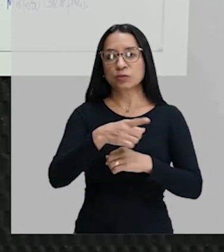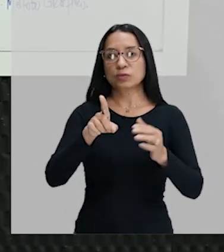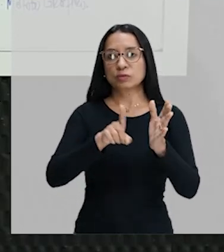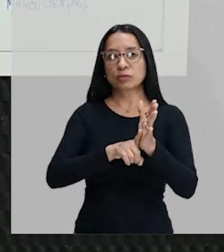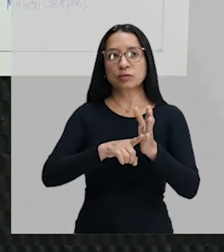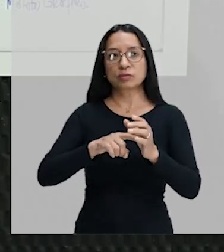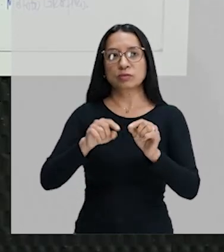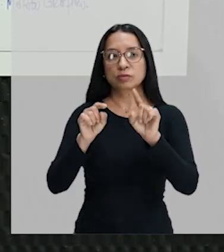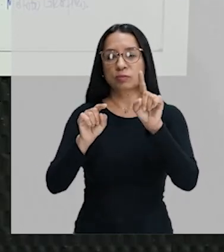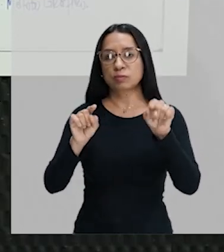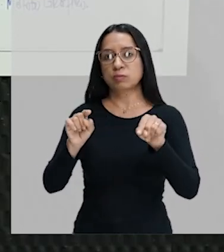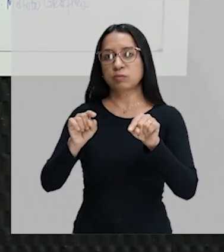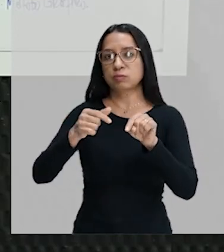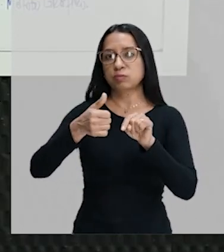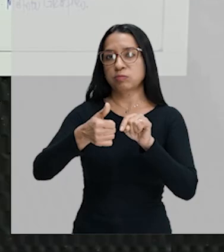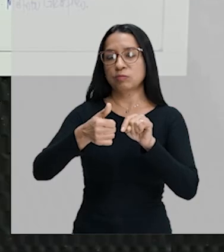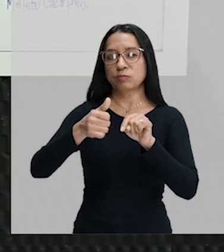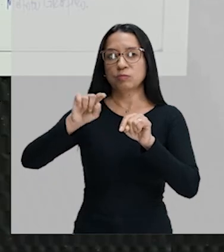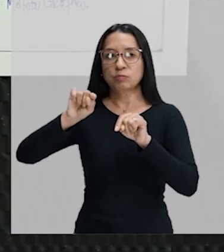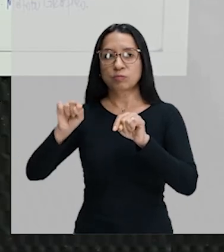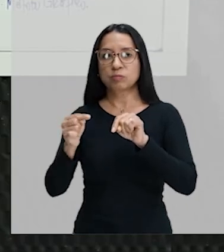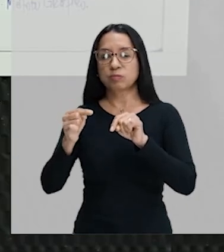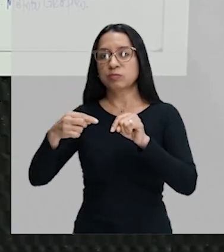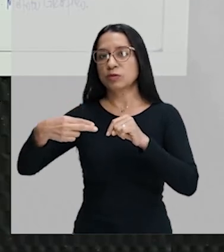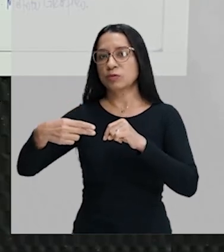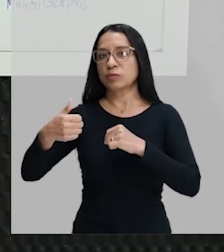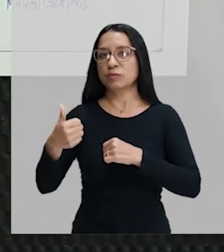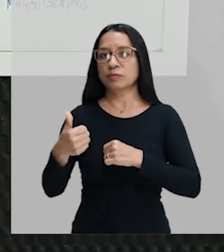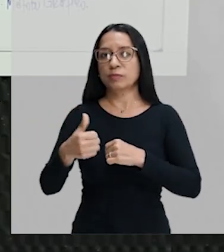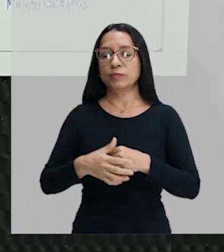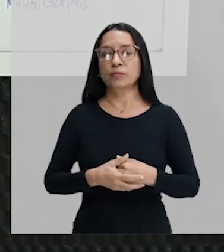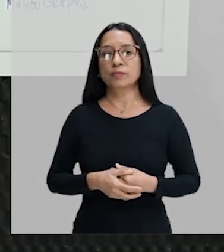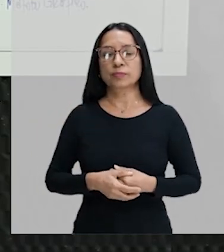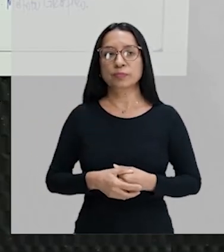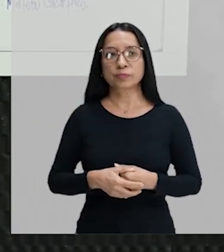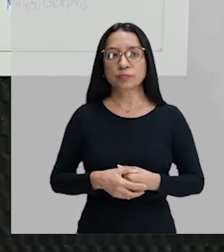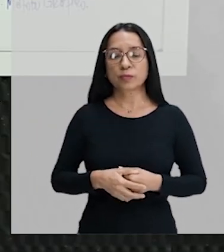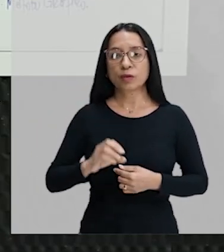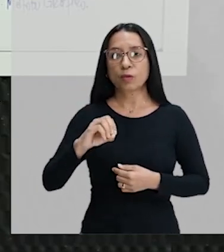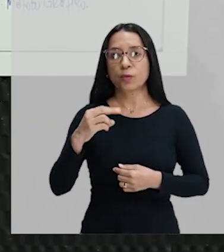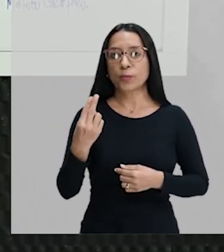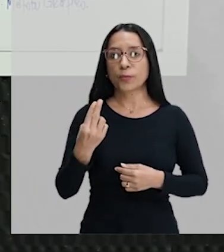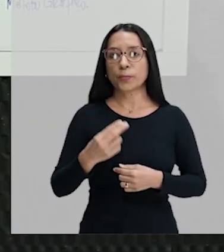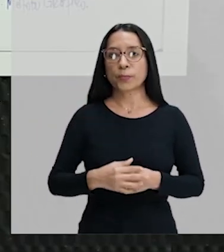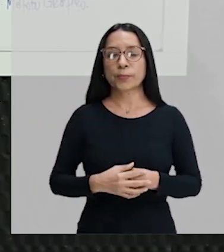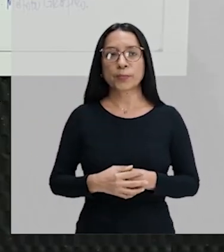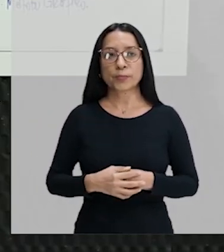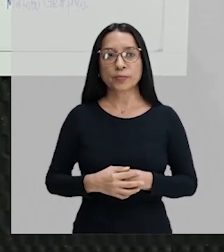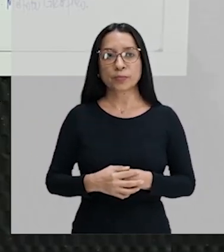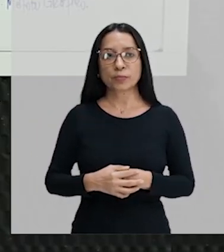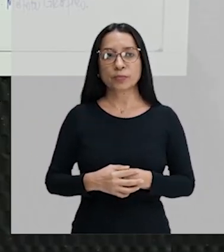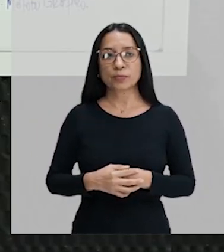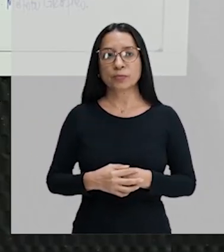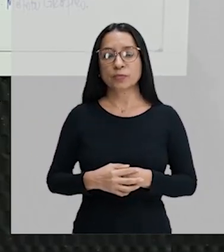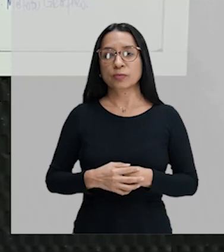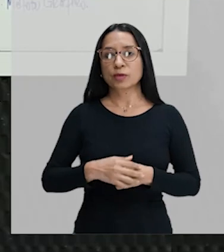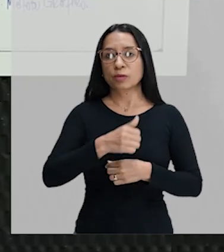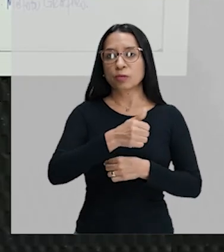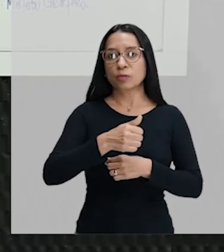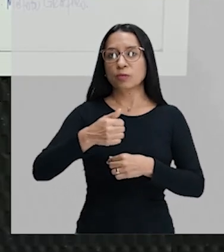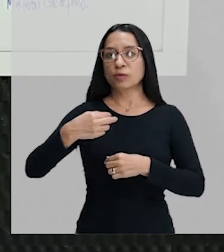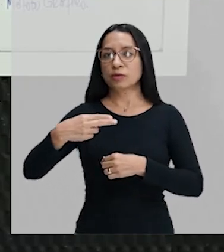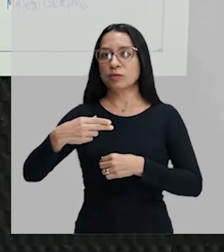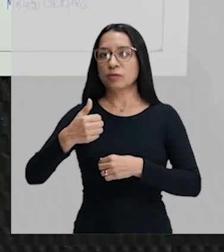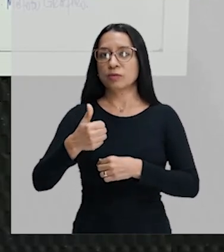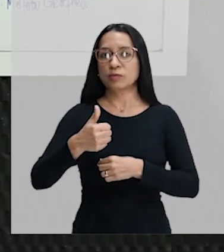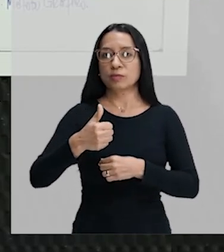1, você tem 2 menos 1 igual a 1. Ou seja, 1 é igual a 1. Então,